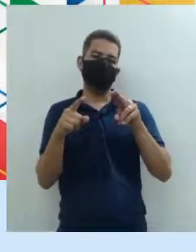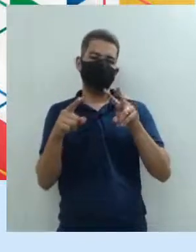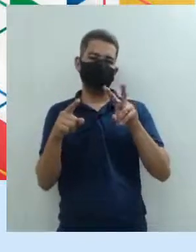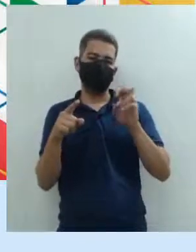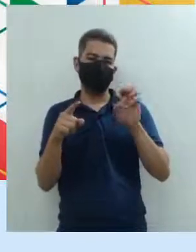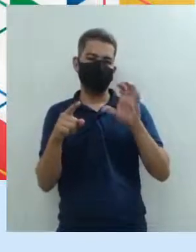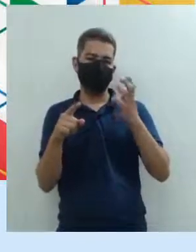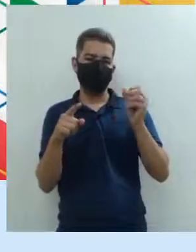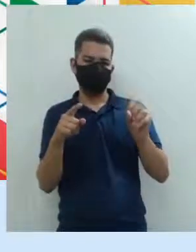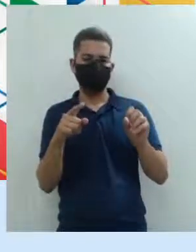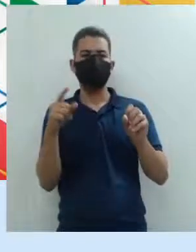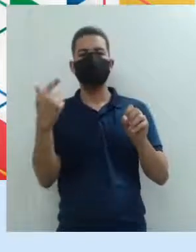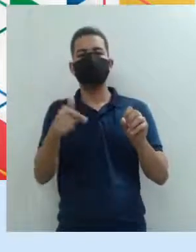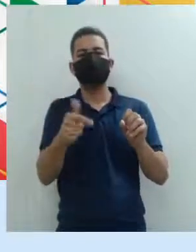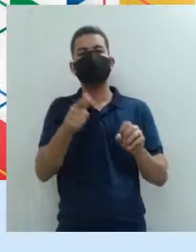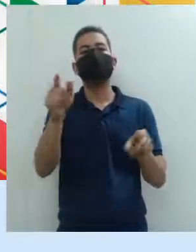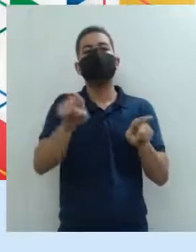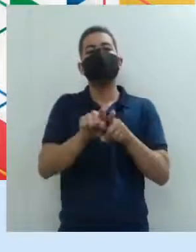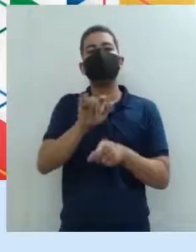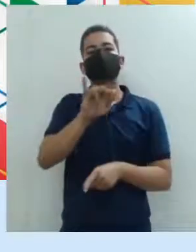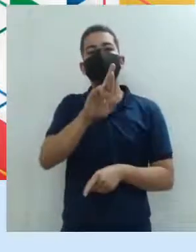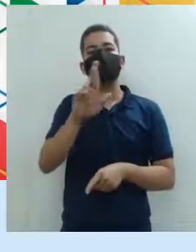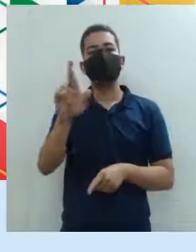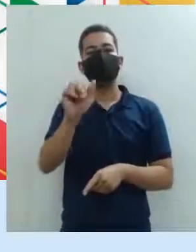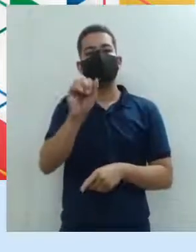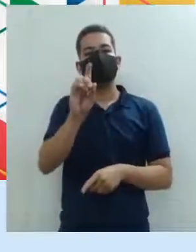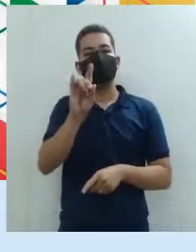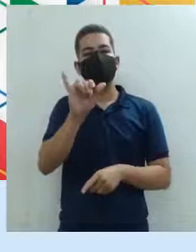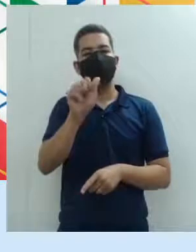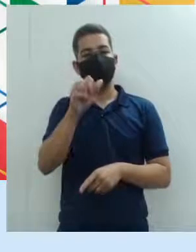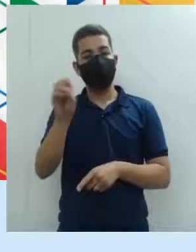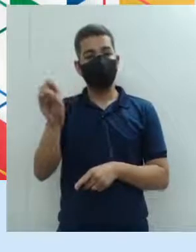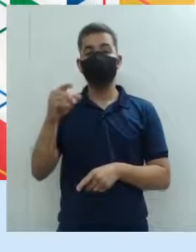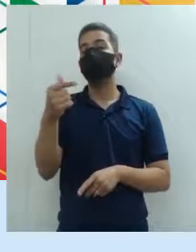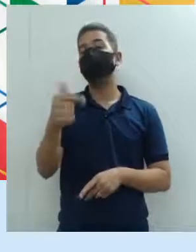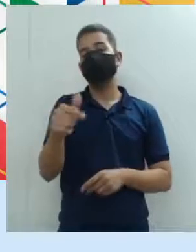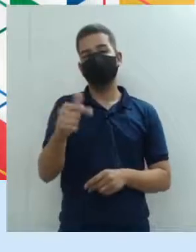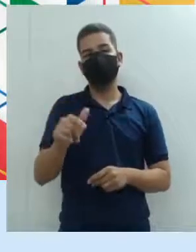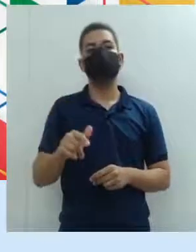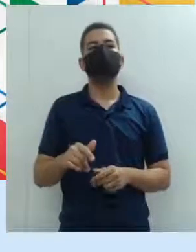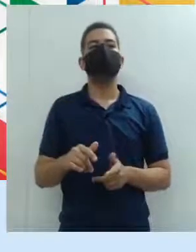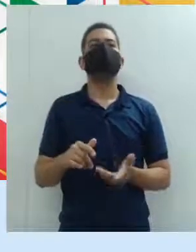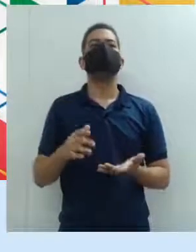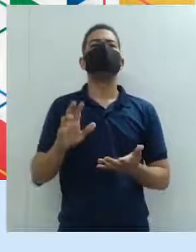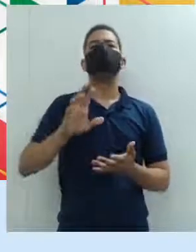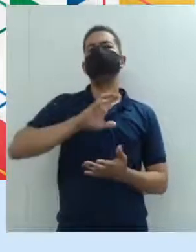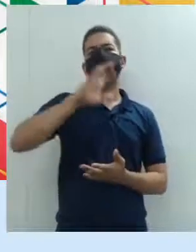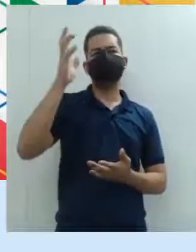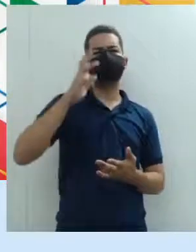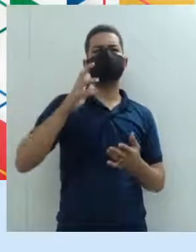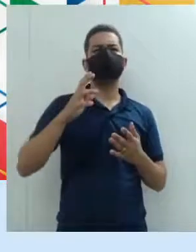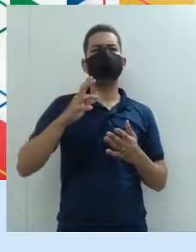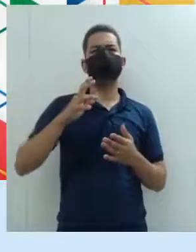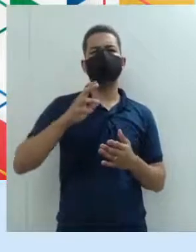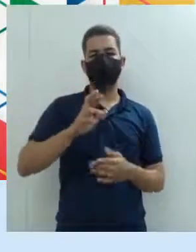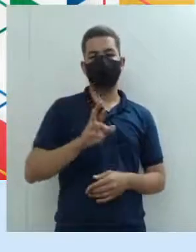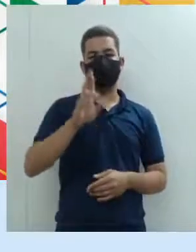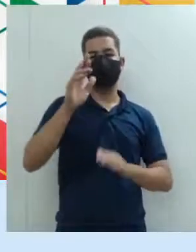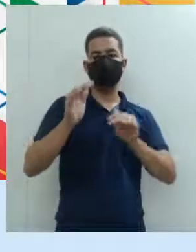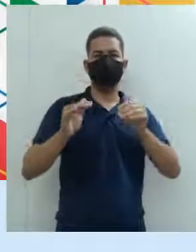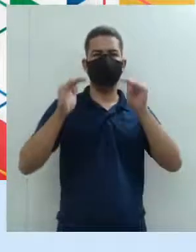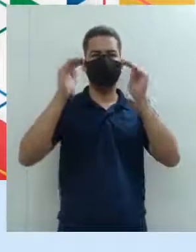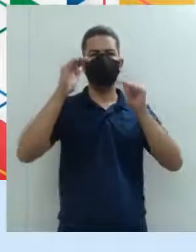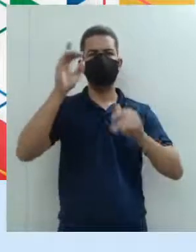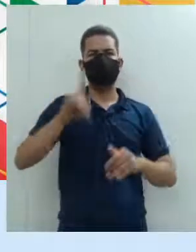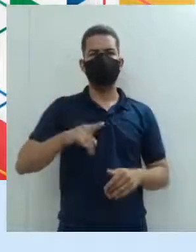somente a irradiação, né? A gente sabe que sempre acontece um pouquinho de cada coisa, mas nesse caso aí, o que acontece de maneira mais dominante seria